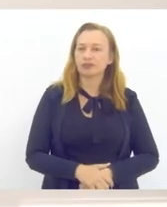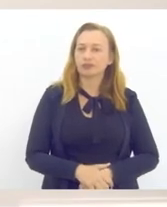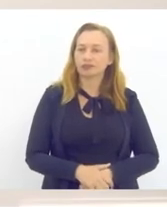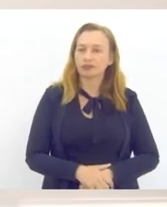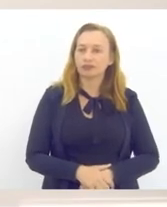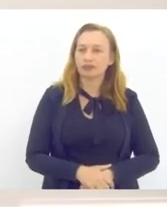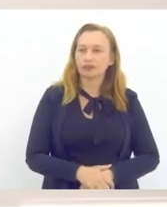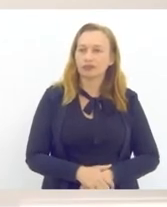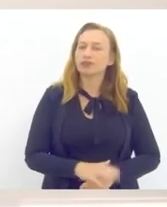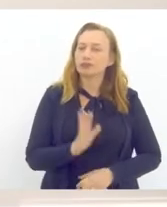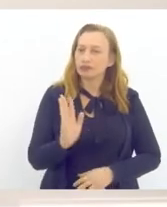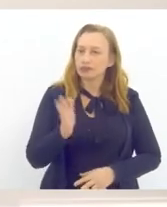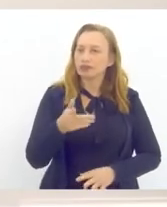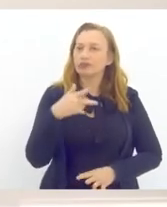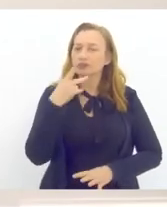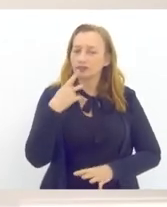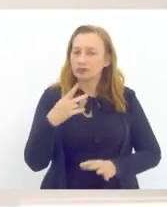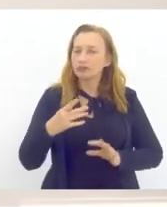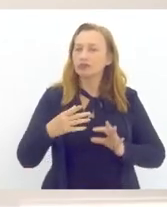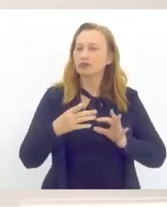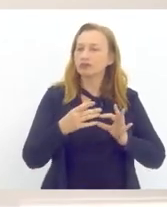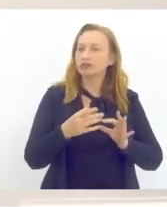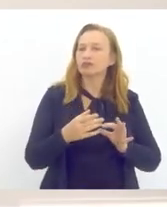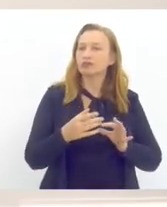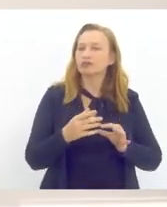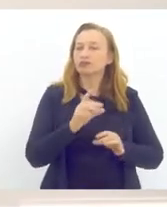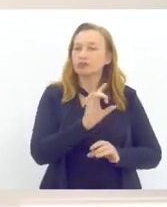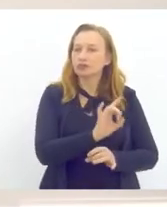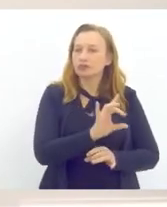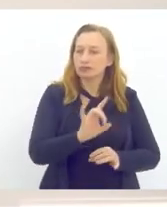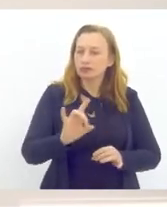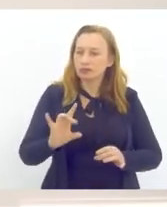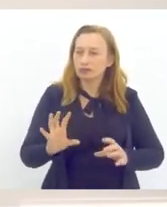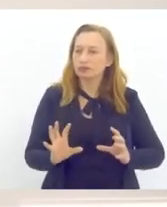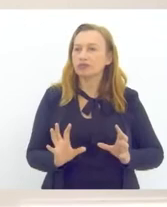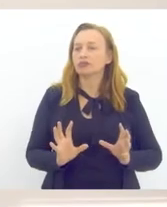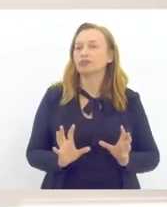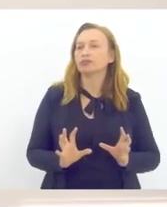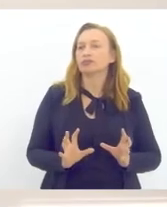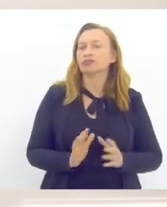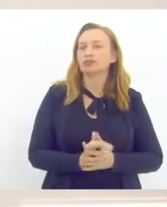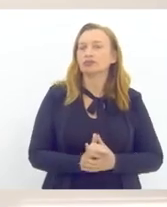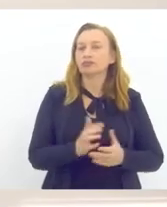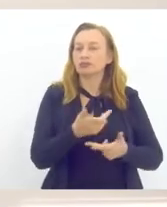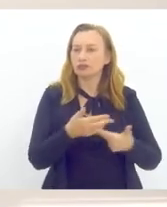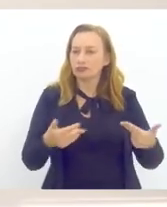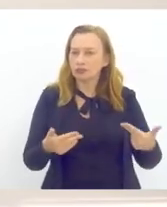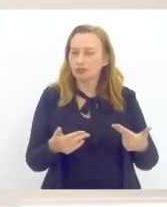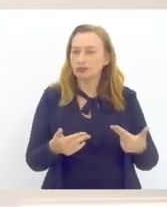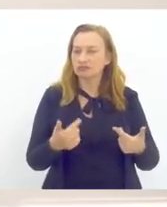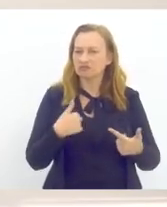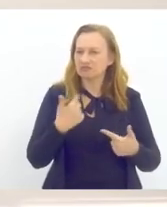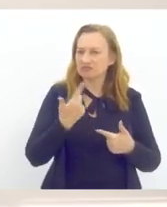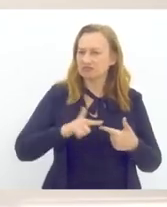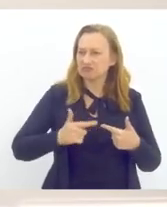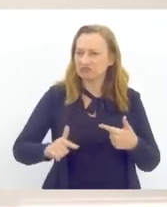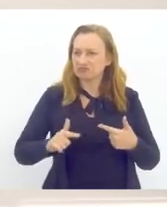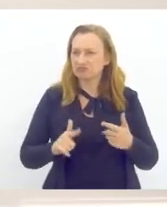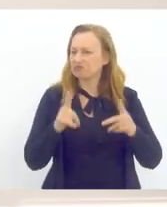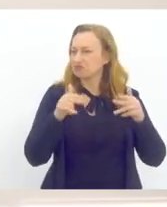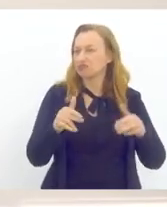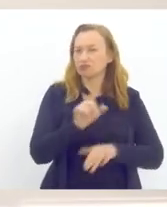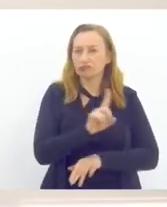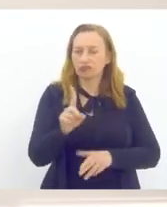já sintetizou bastante o conjunto de aspectos que a gente tem a enfrentar, então não serei repetitivo para que a gente possa